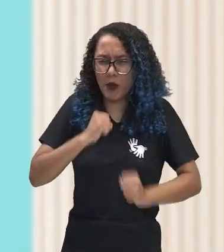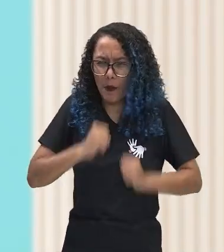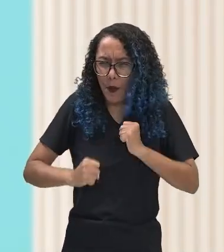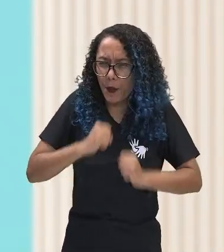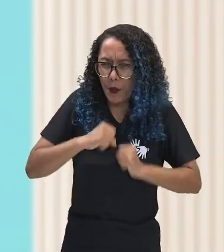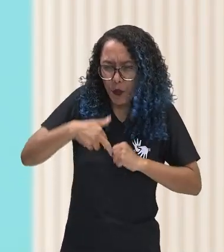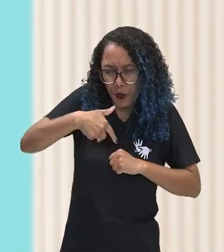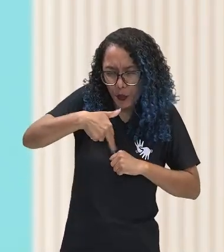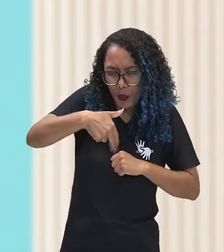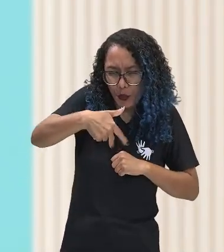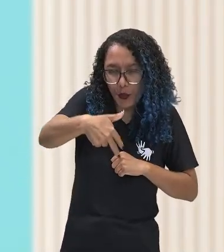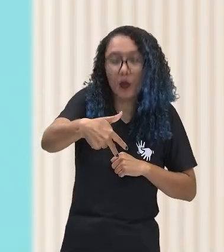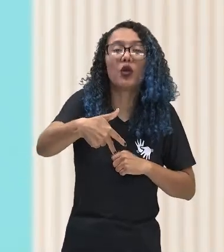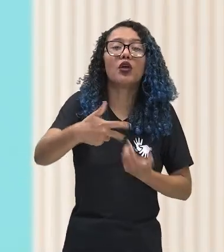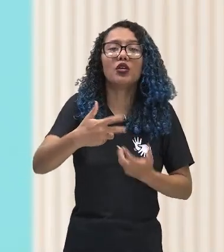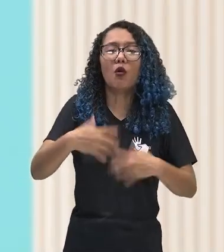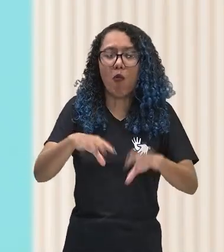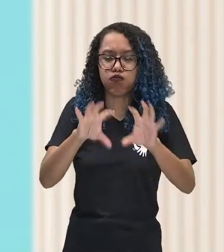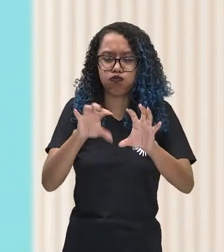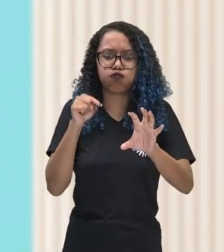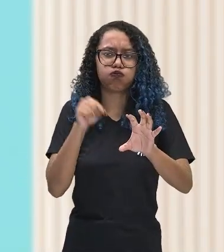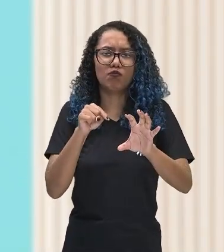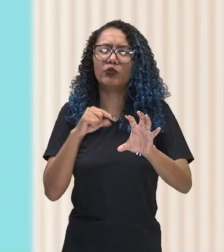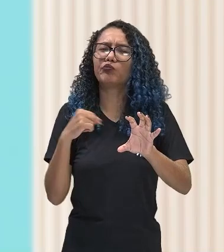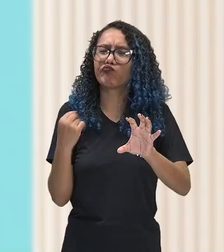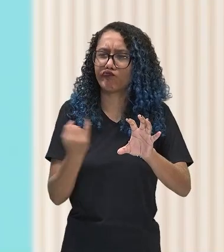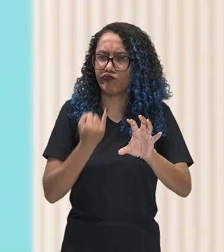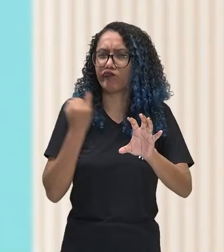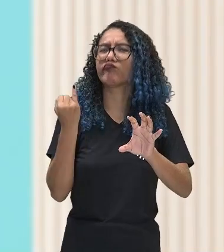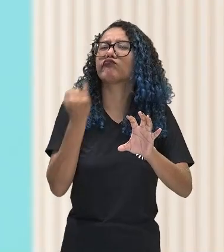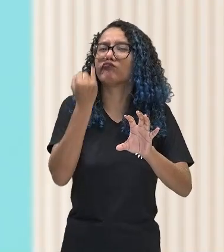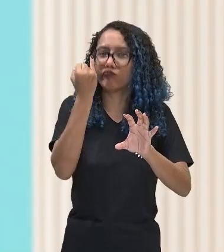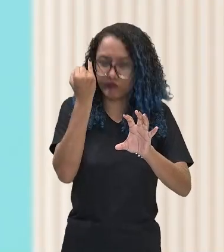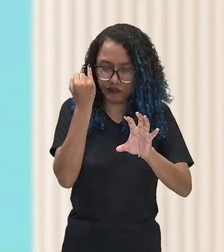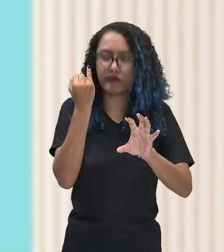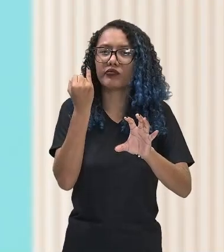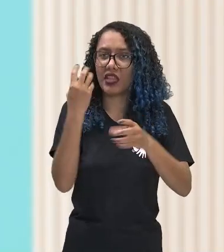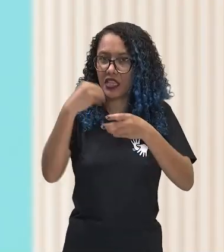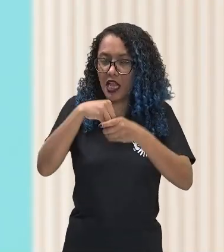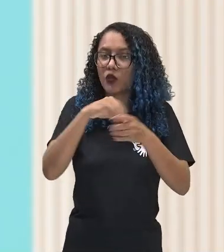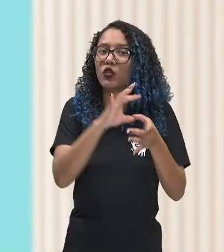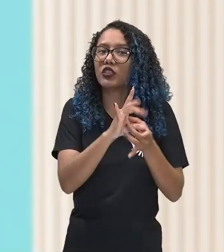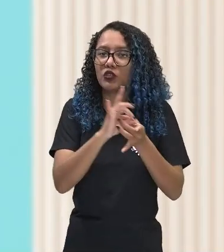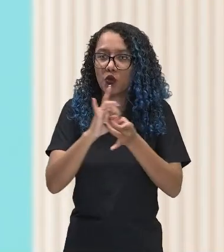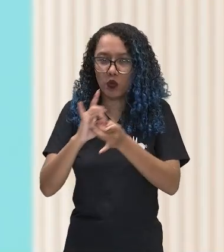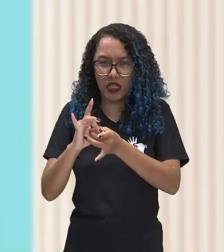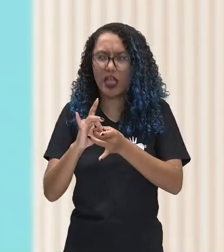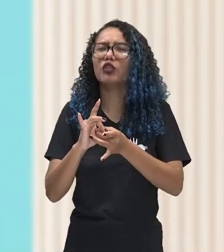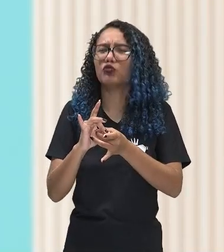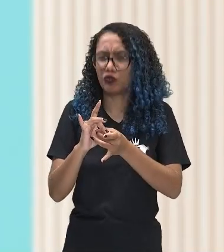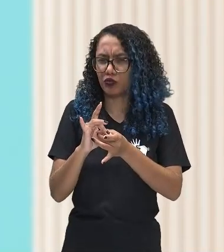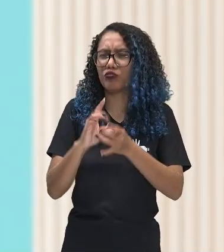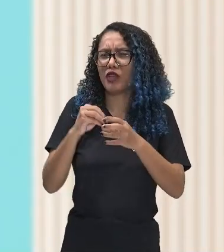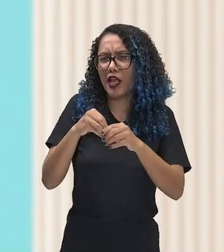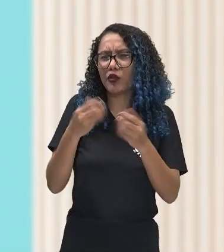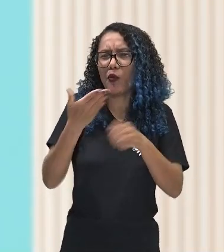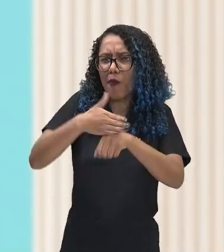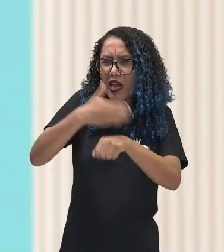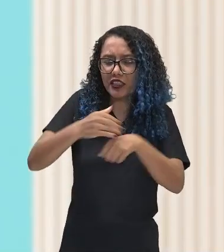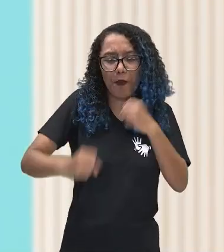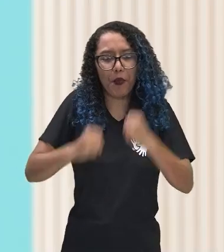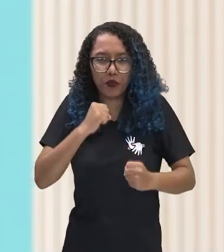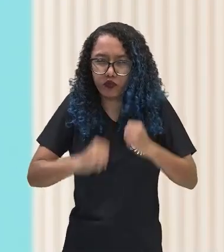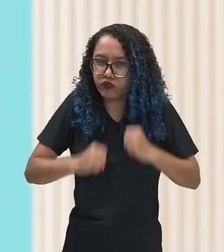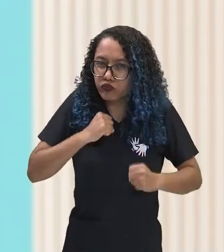os glúteos tem uma importante função dentro do mecanismo da corrida e aí então